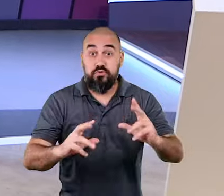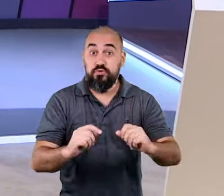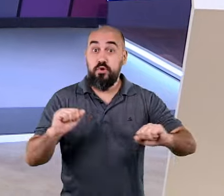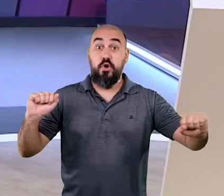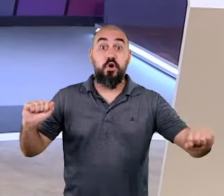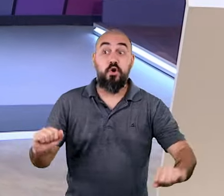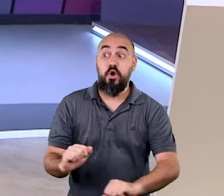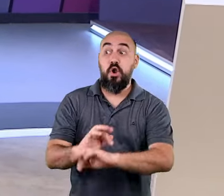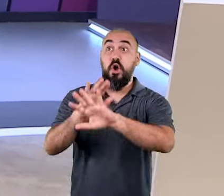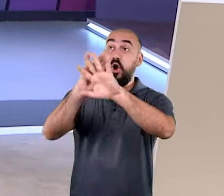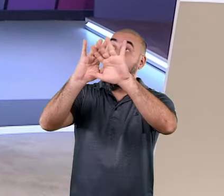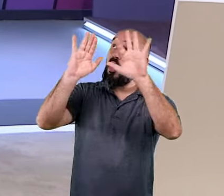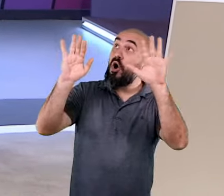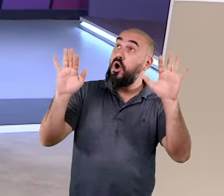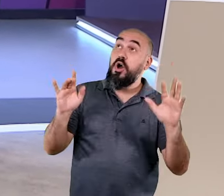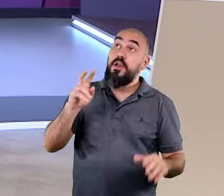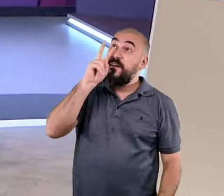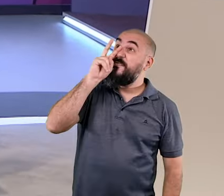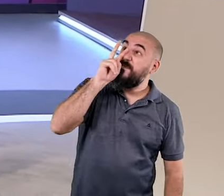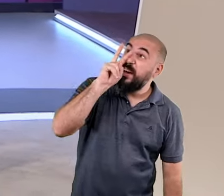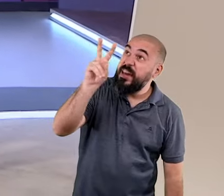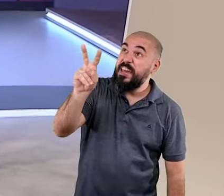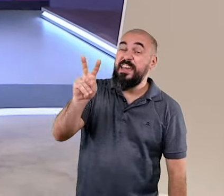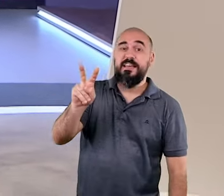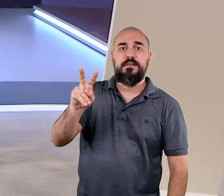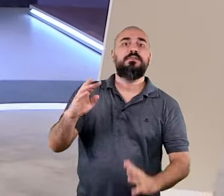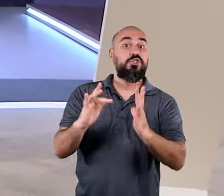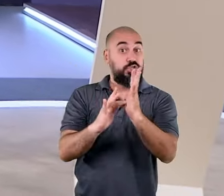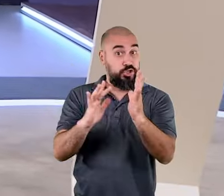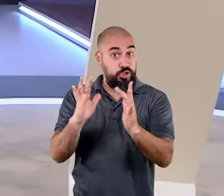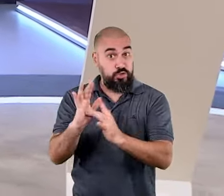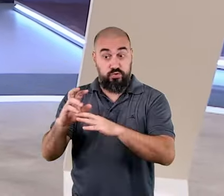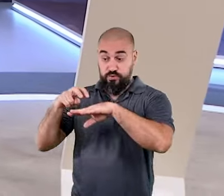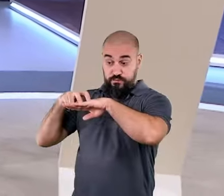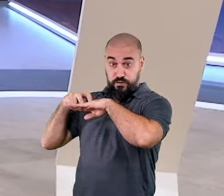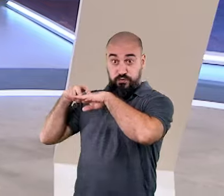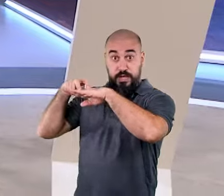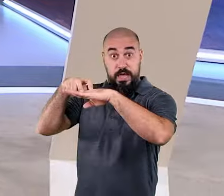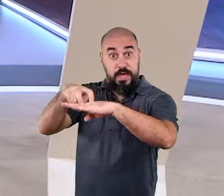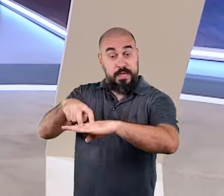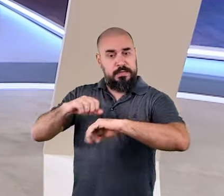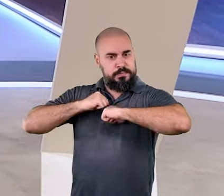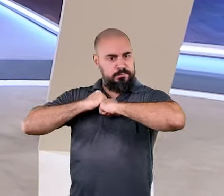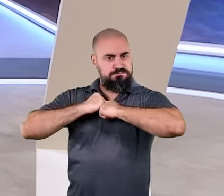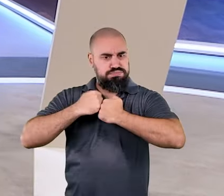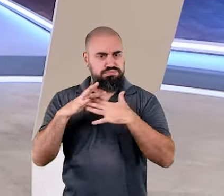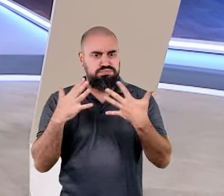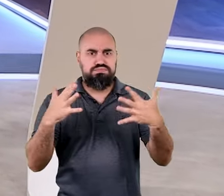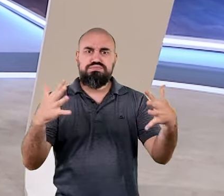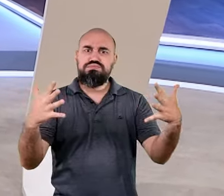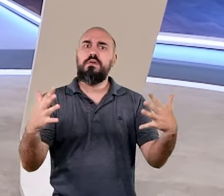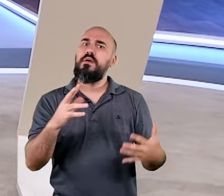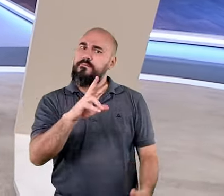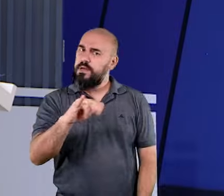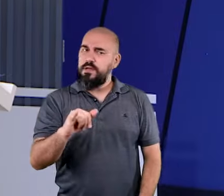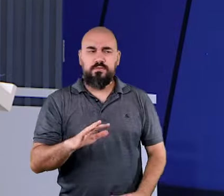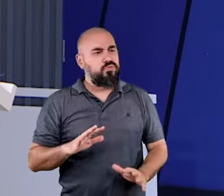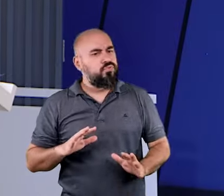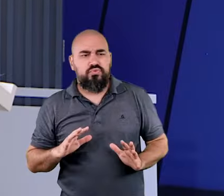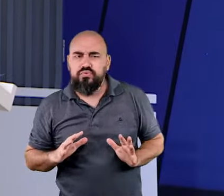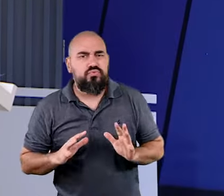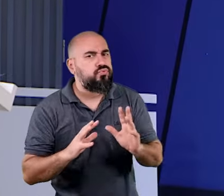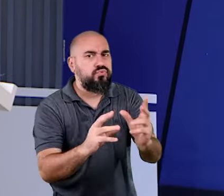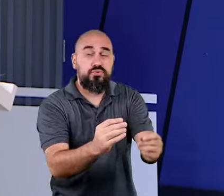Cristo voltar, ele virá com uma manifestação gloriosa. É